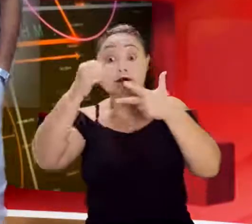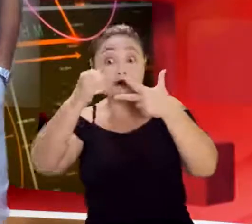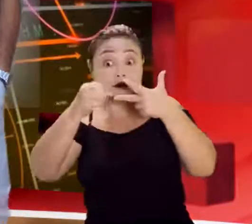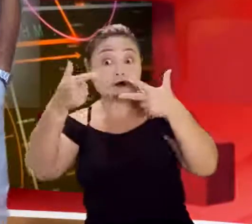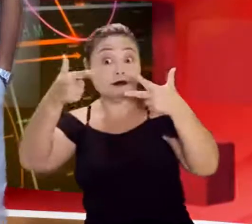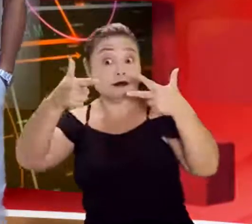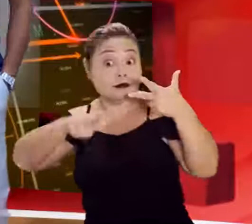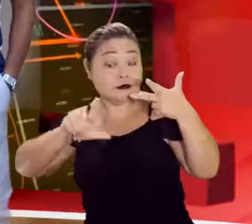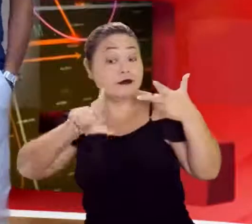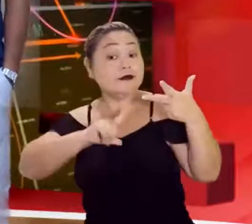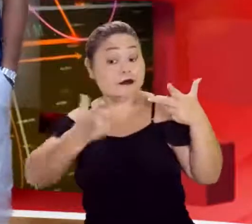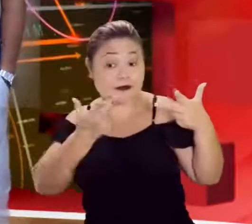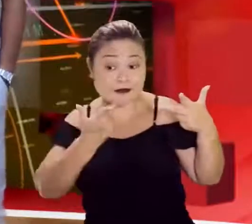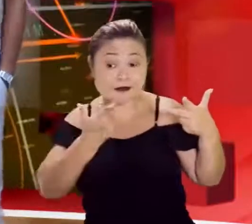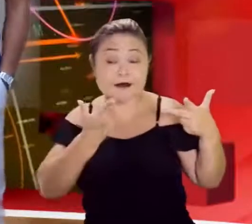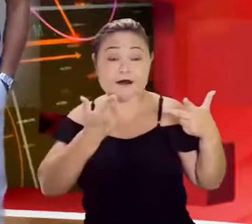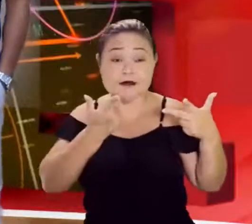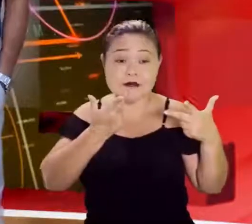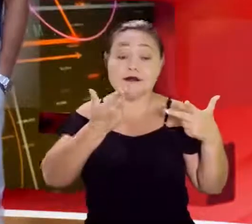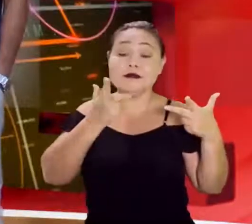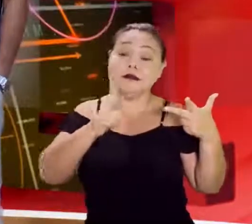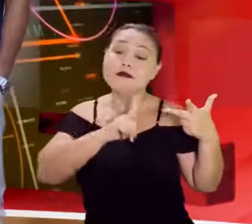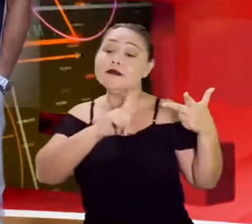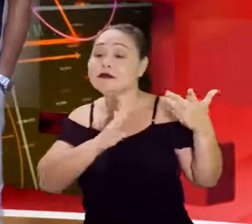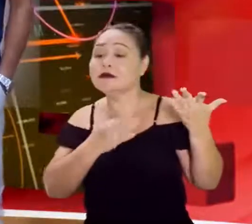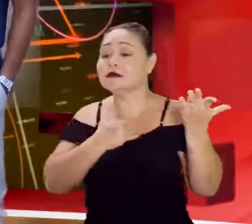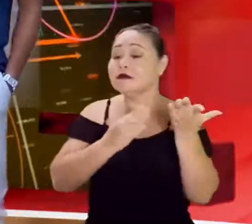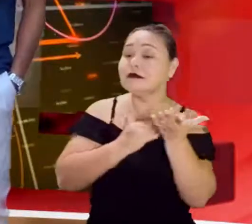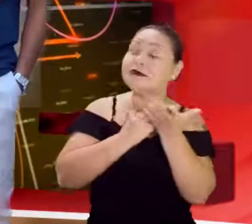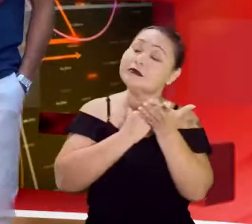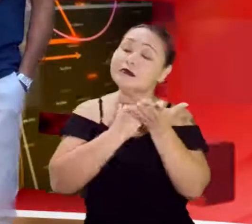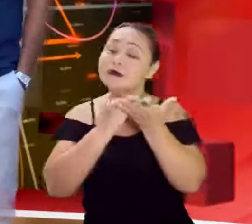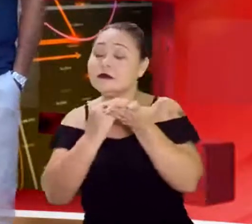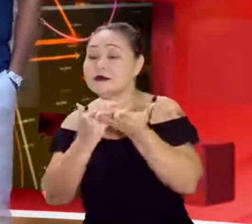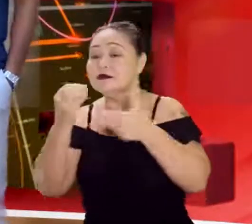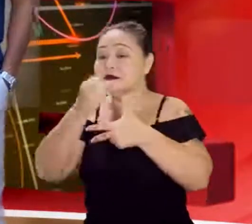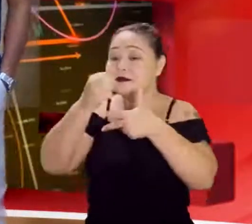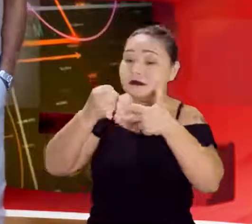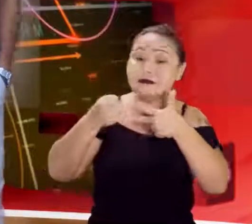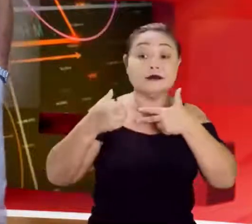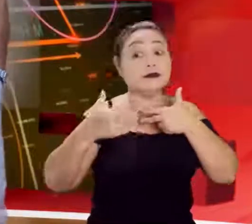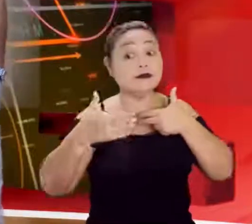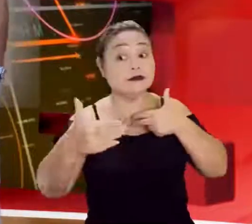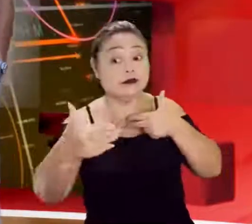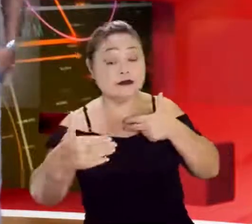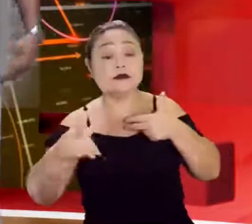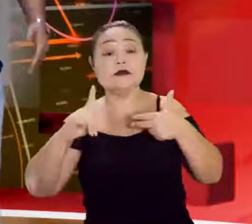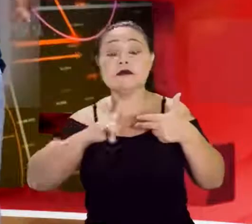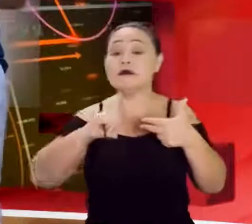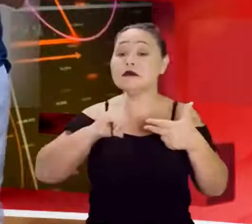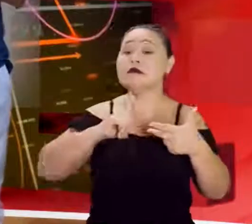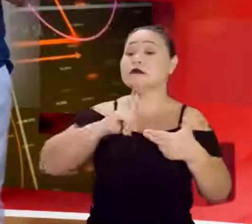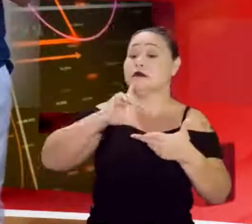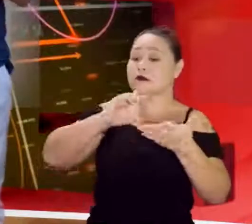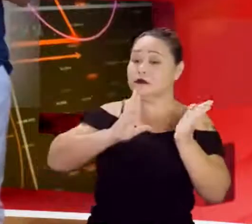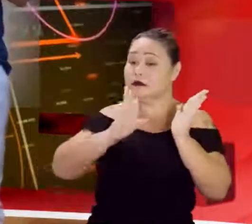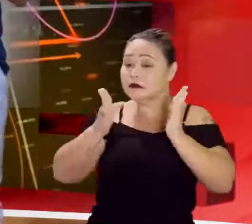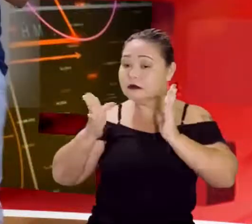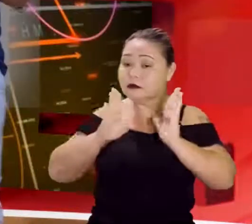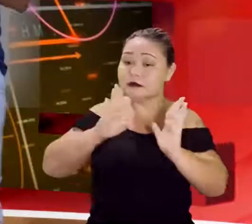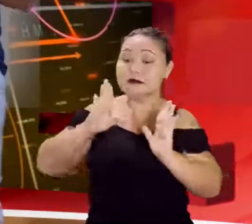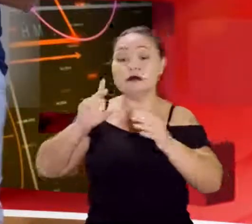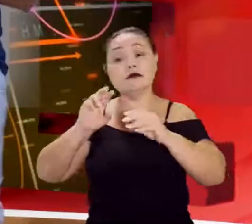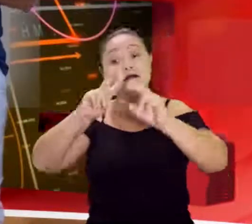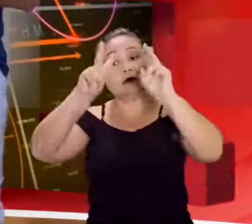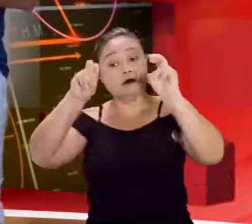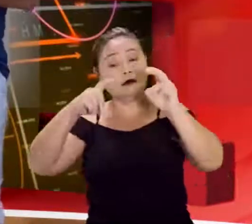Enem. A gente já falou, né? Vem que vai começar o Super Enem ativar. A cada intermédio de